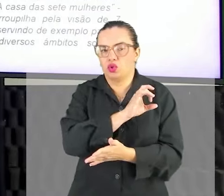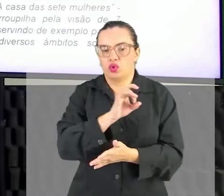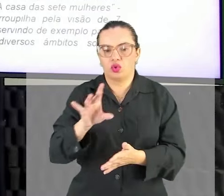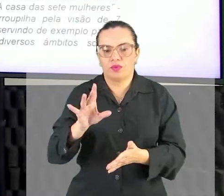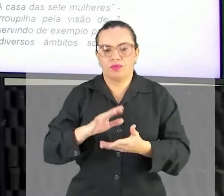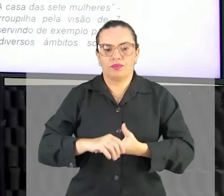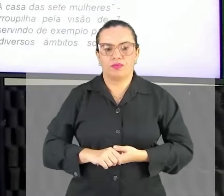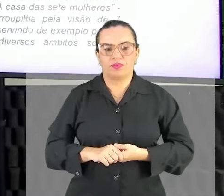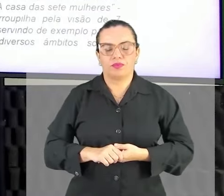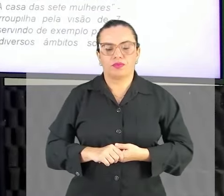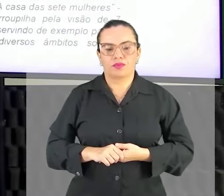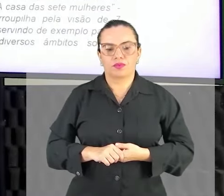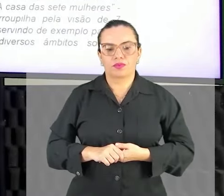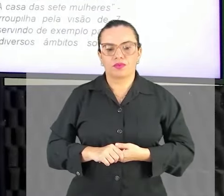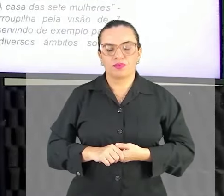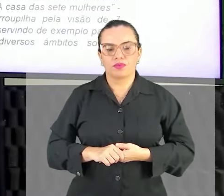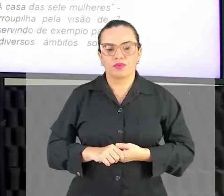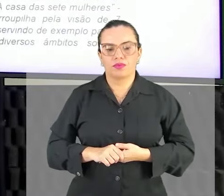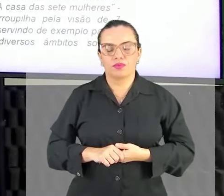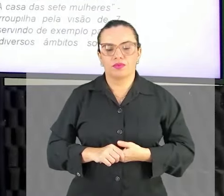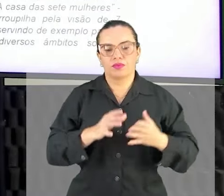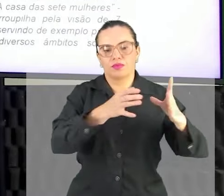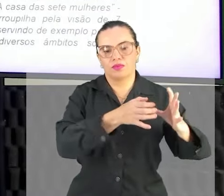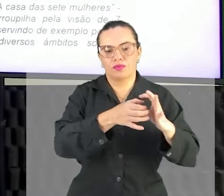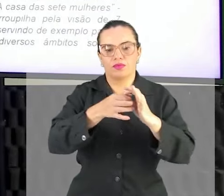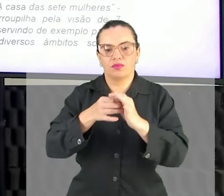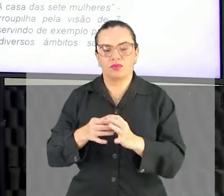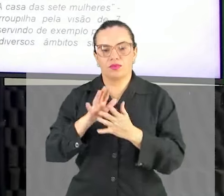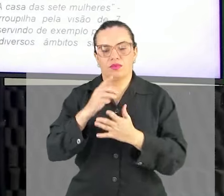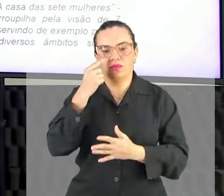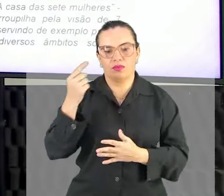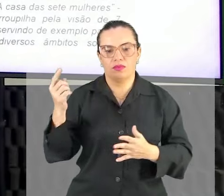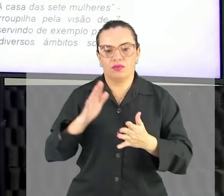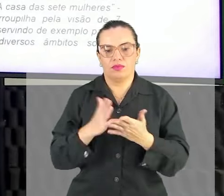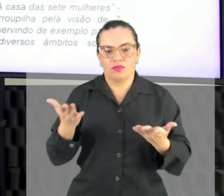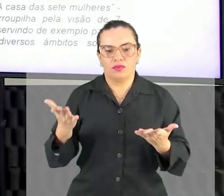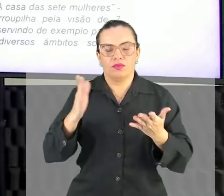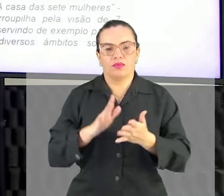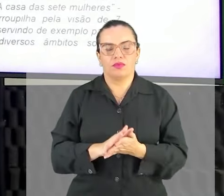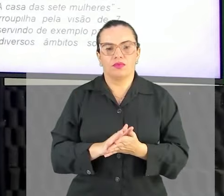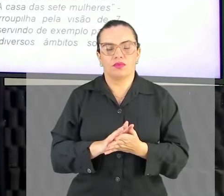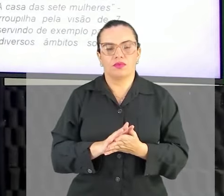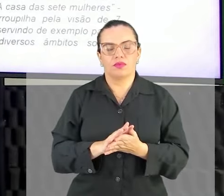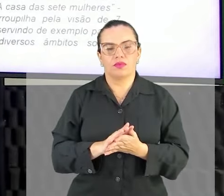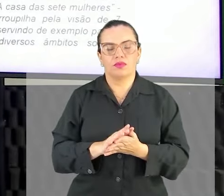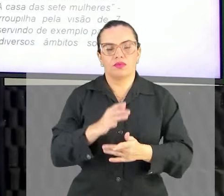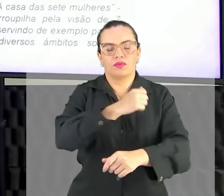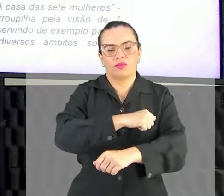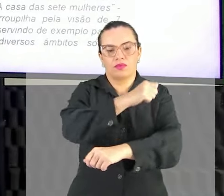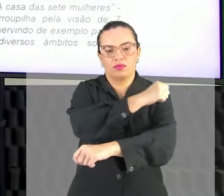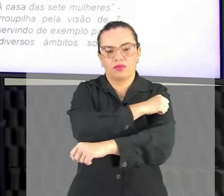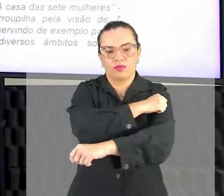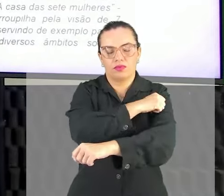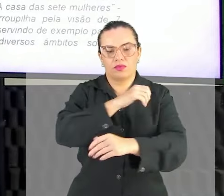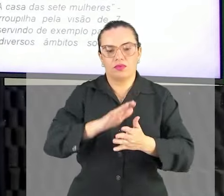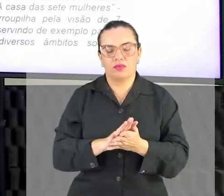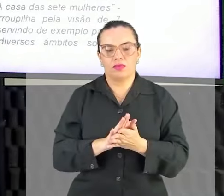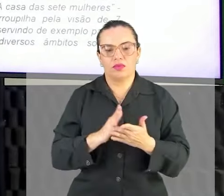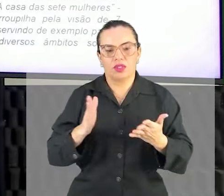isso. Ok. Sob esse viés, agora ele vai